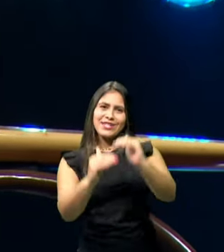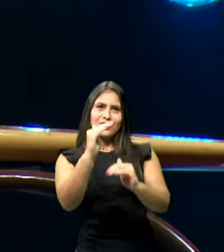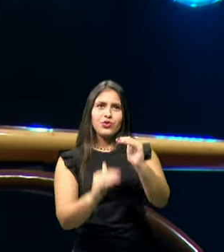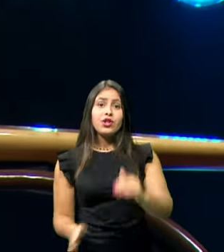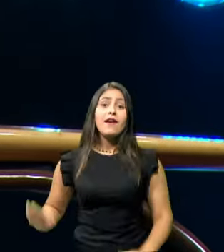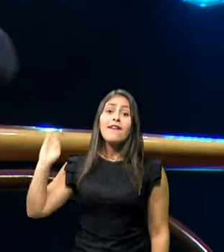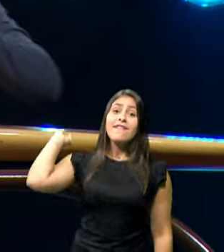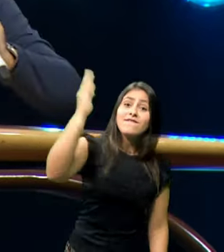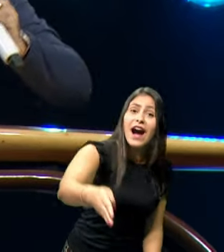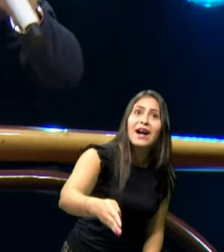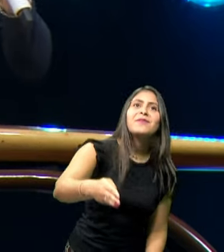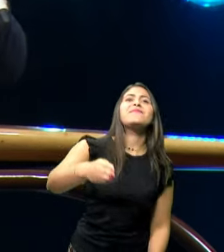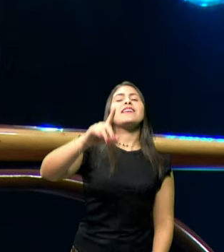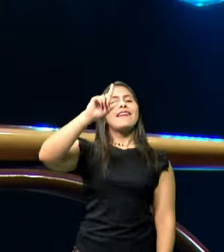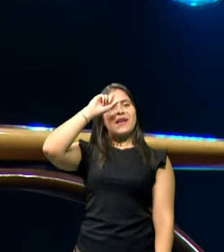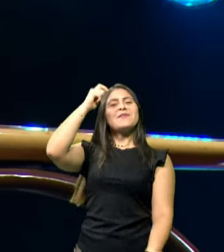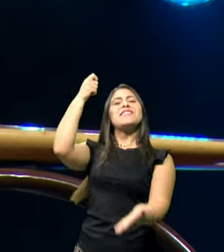Vamos lá?